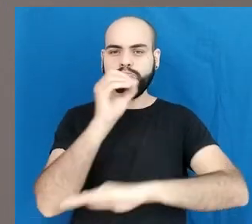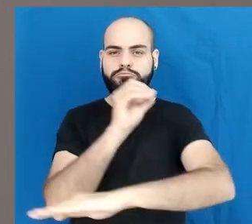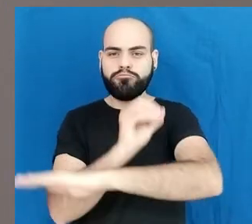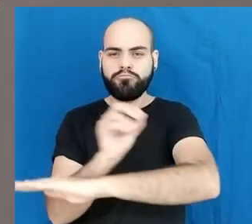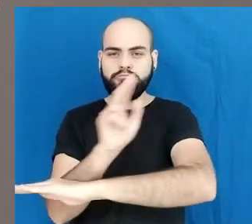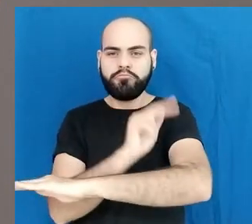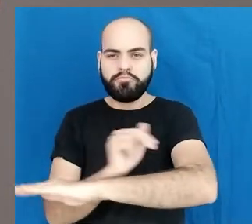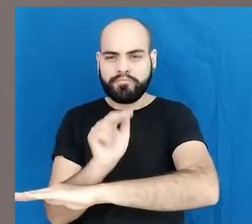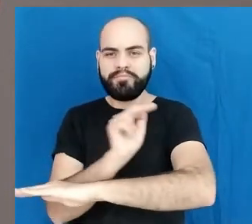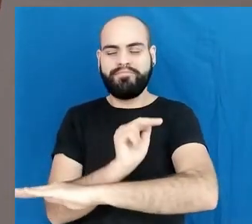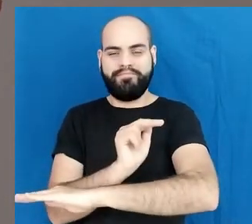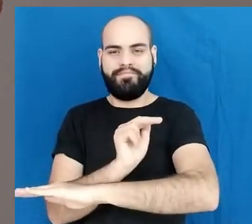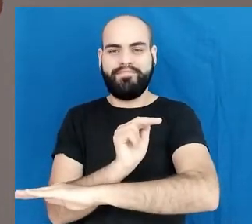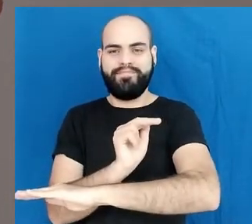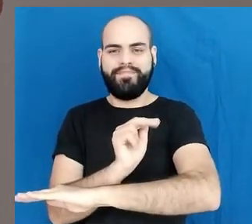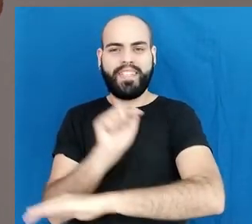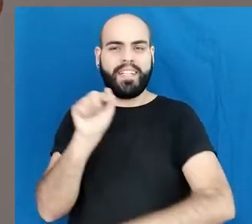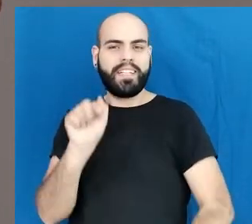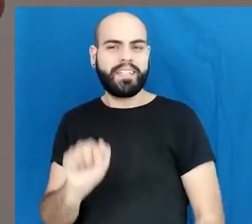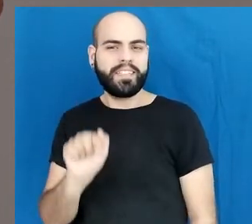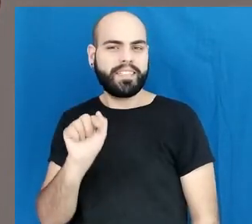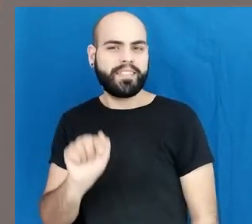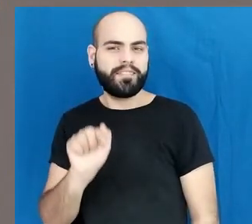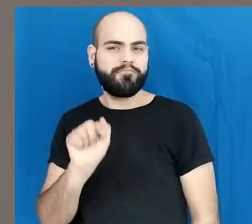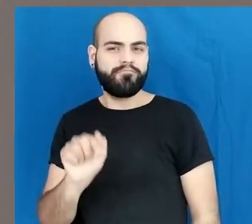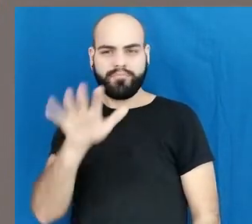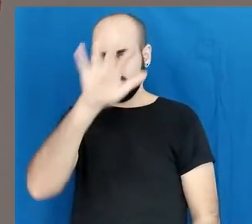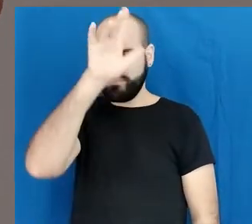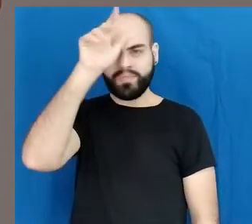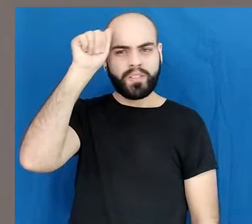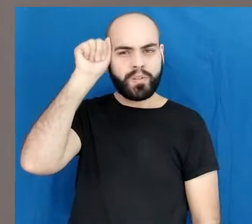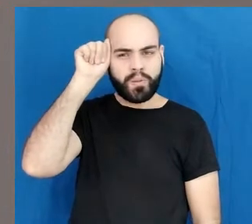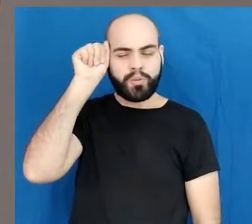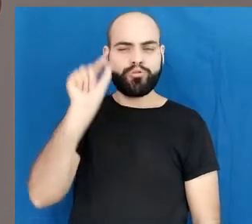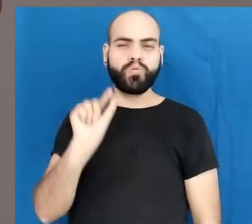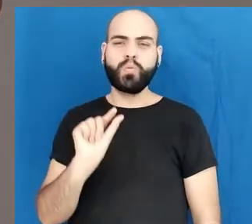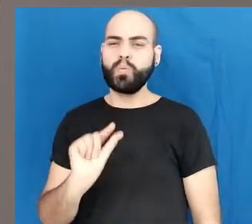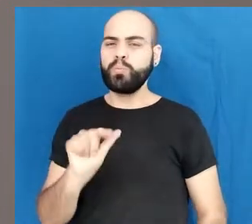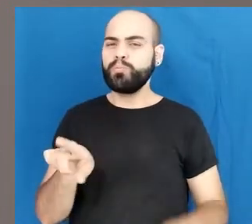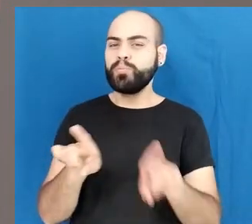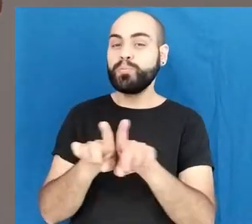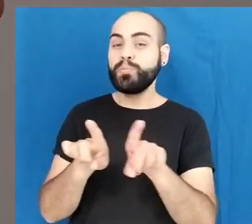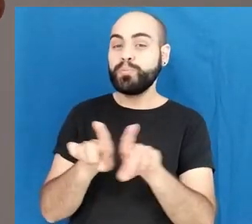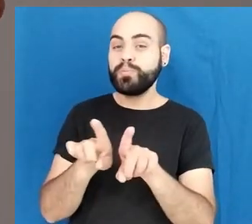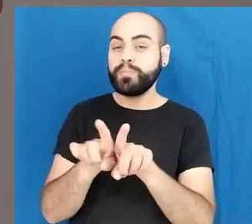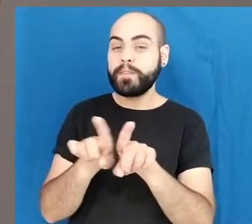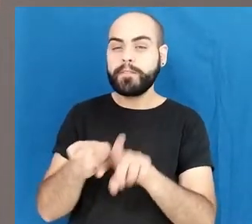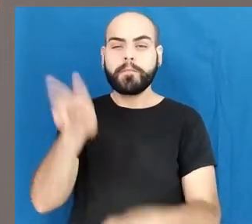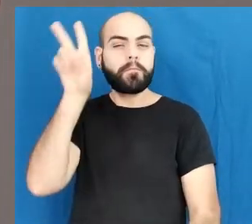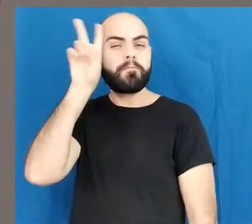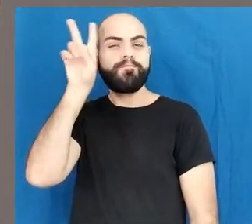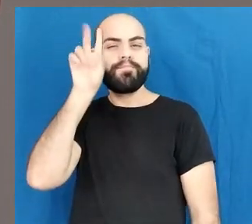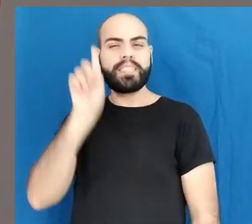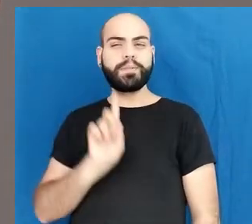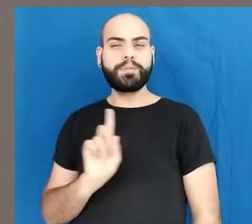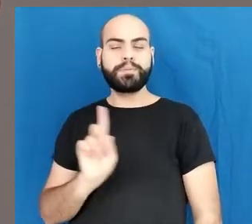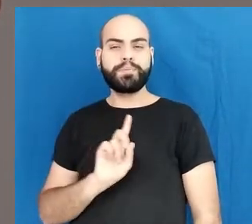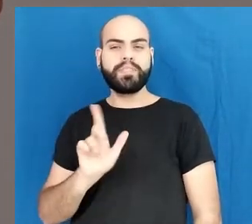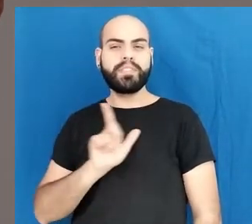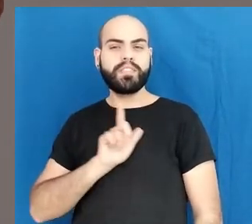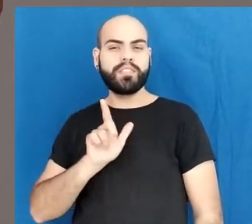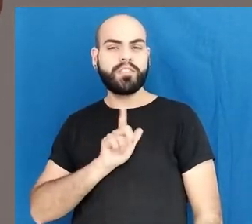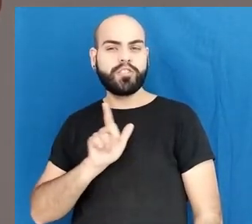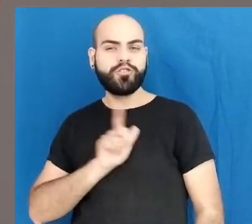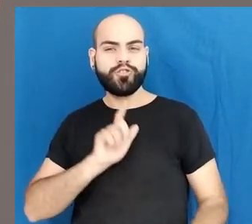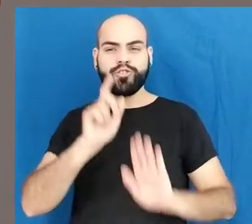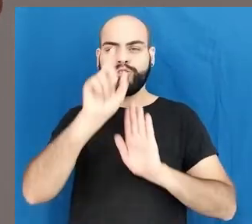pelo Oscar Niemeyer. E aqui, eu acho que daqui da Pampulha e um pouco também, acho que do Rio, eu não